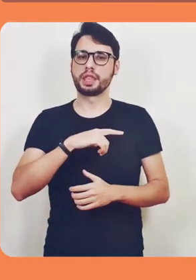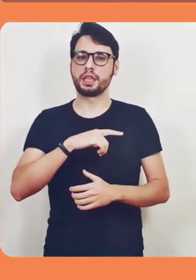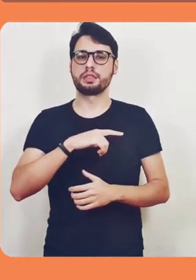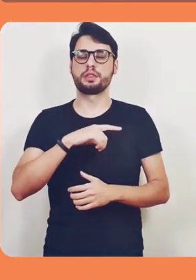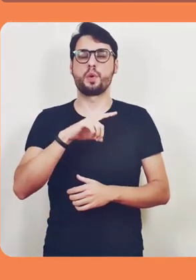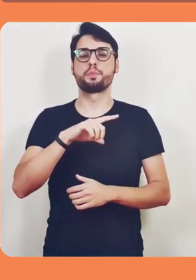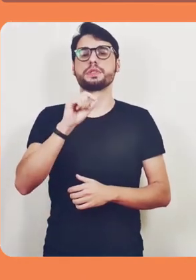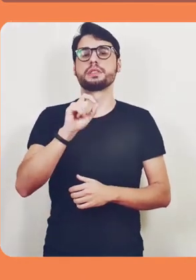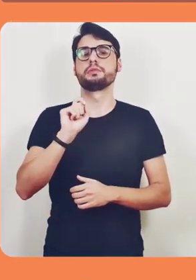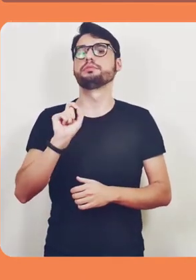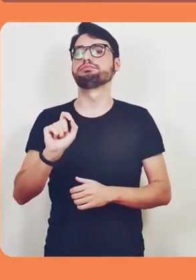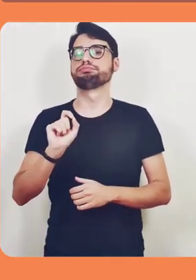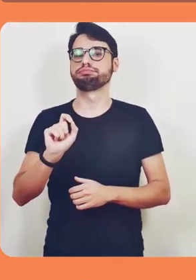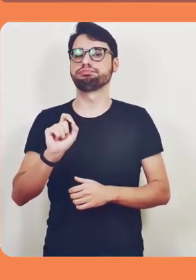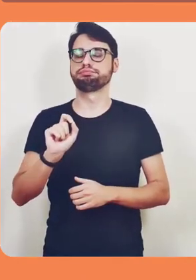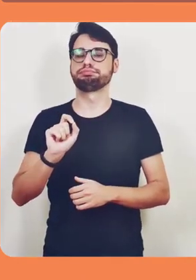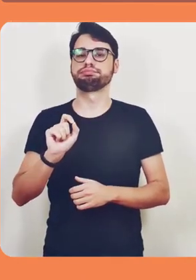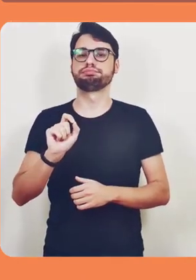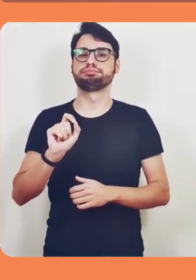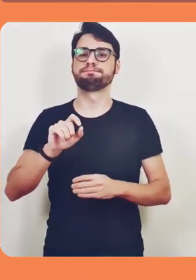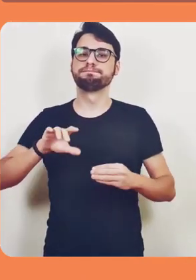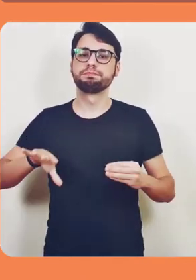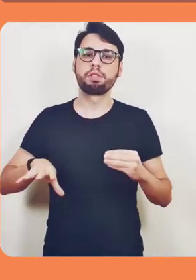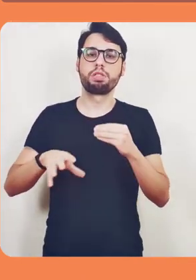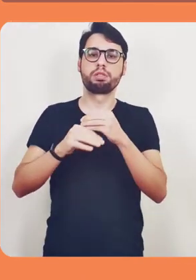campus Araranguá